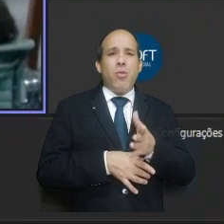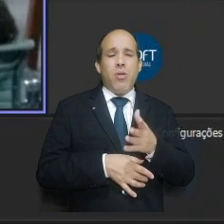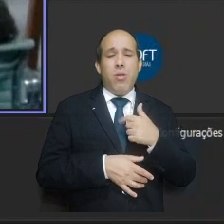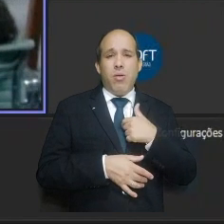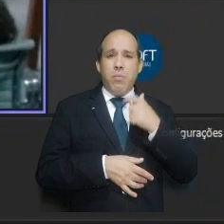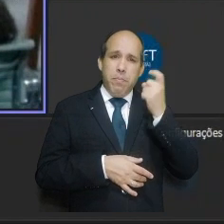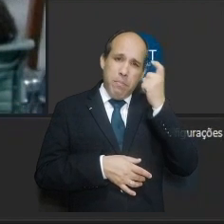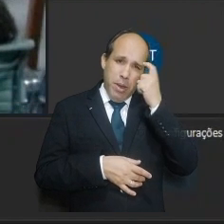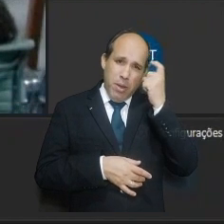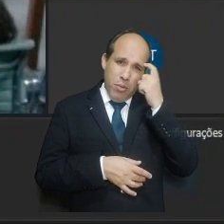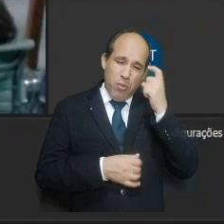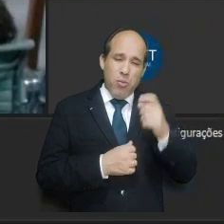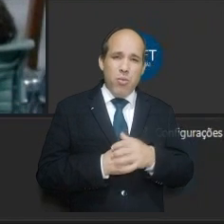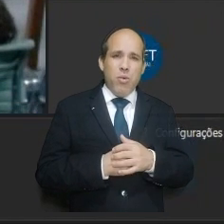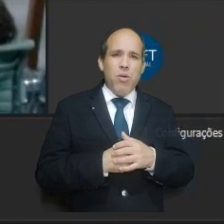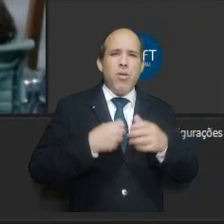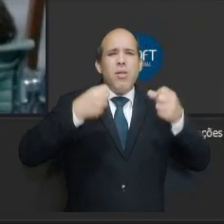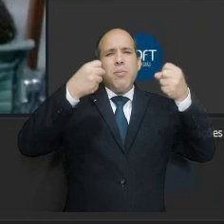elementos já